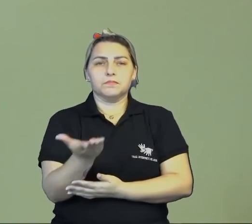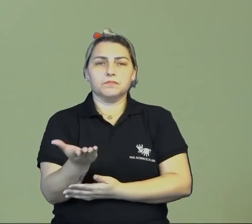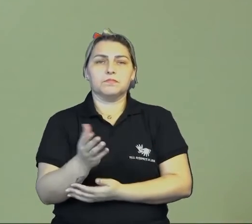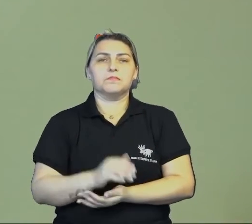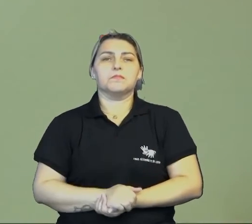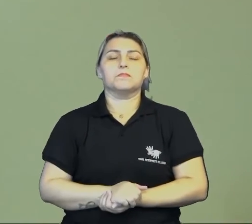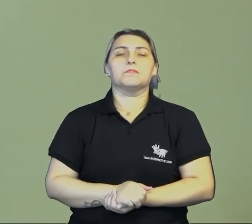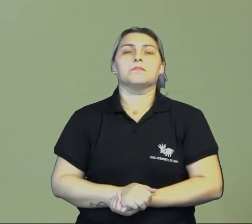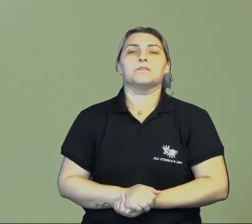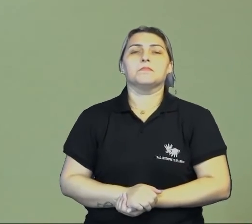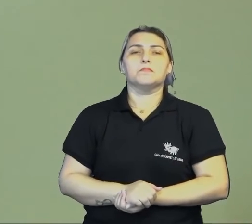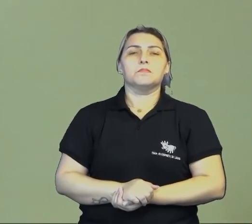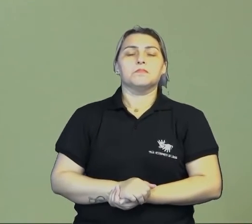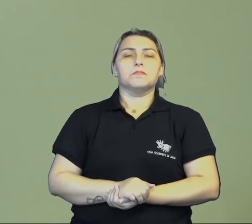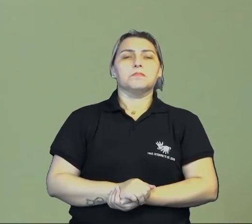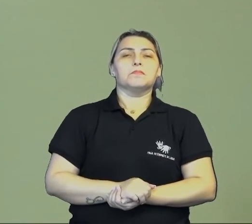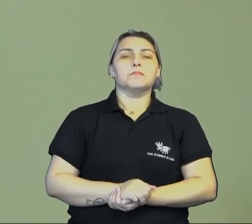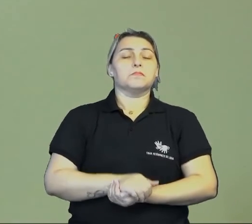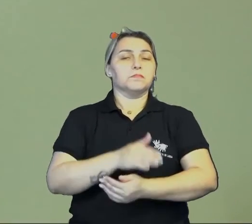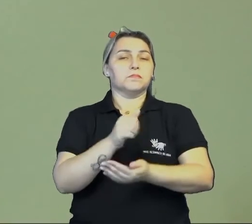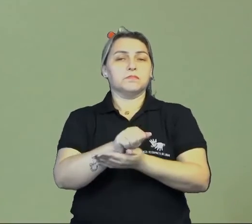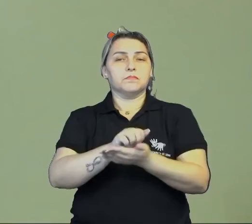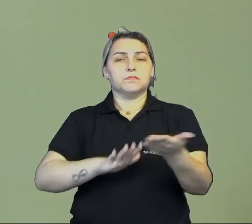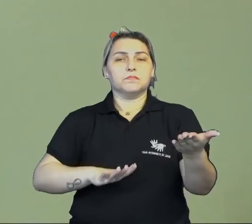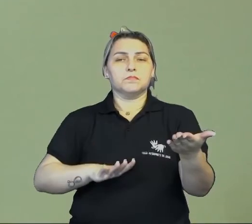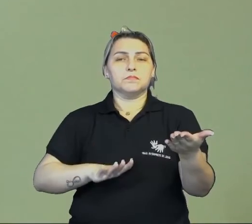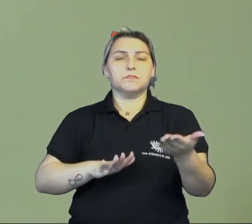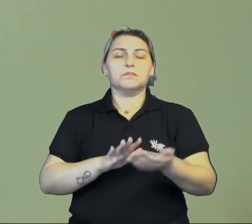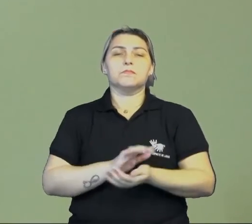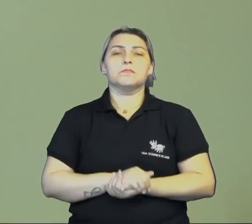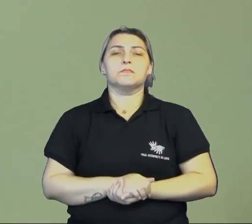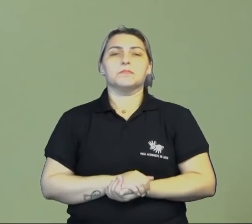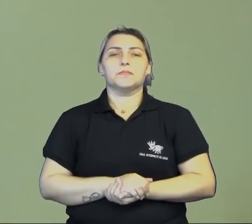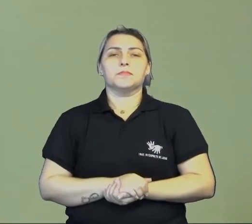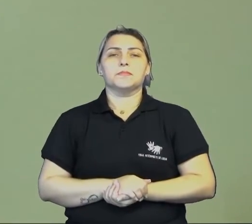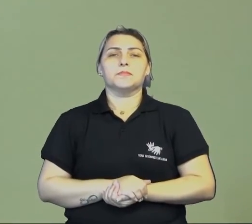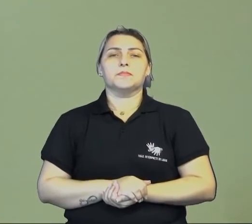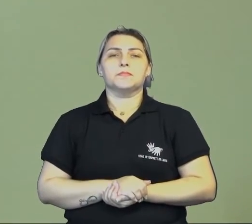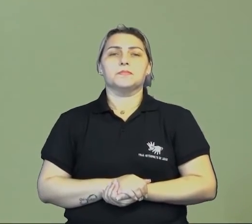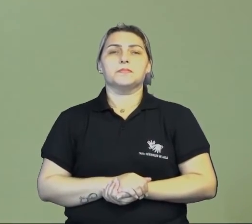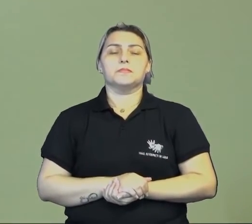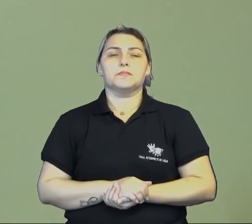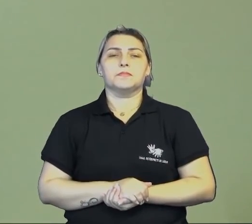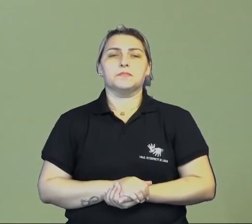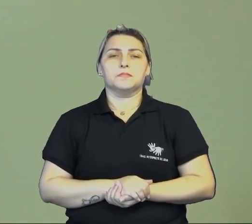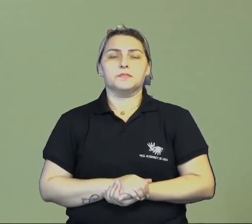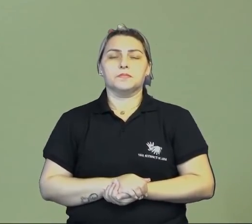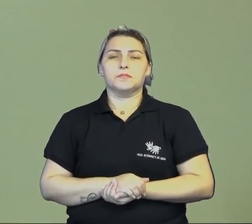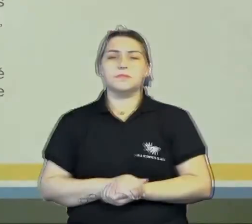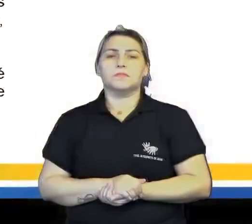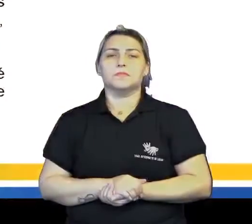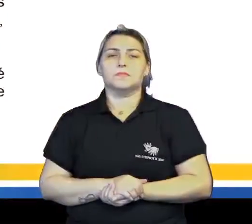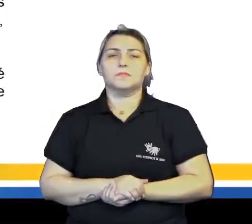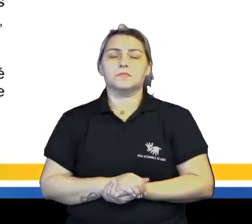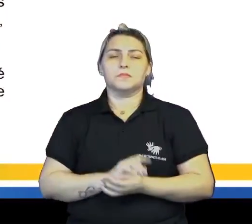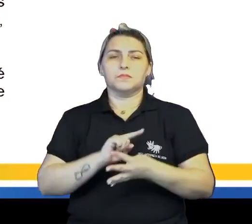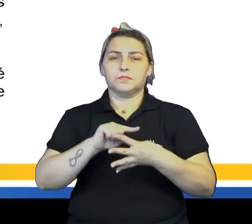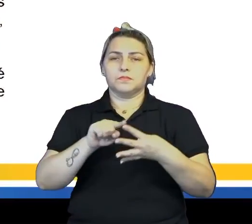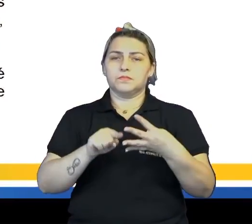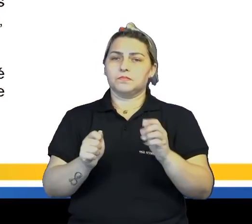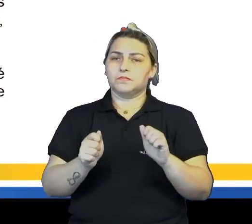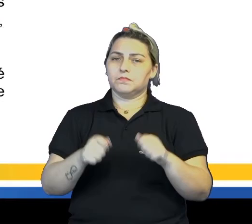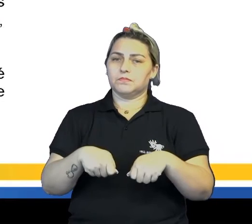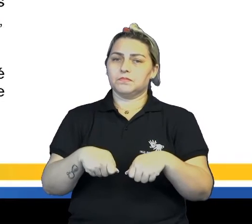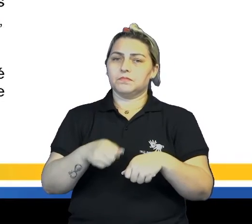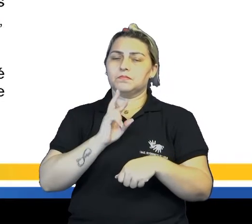todos vocês, vamos exercitar o nosso conhecimento, o nosso aprendizado, uma questão e 4 possibilidades